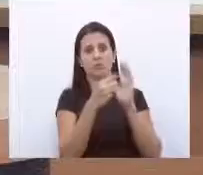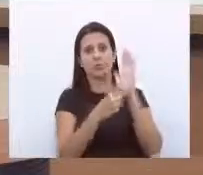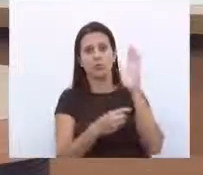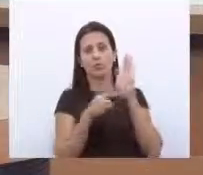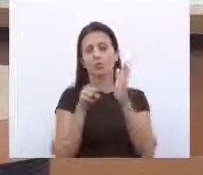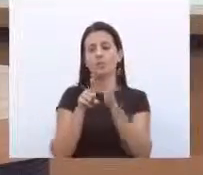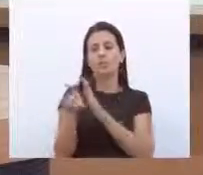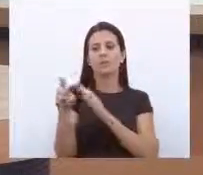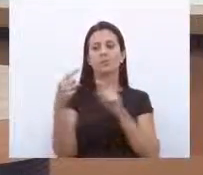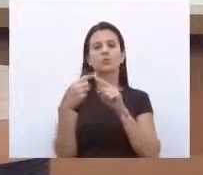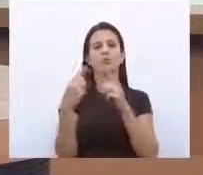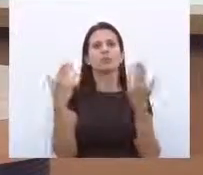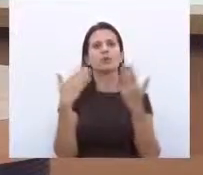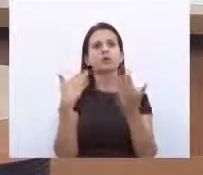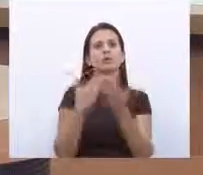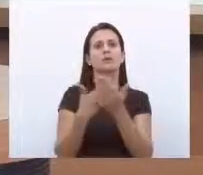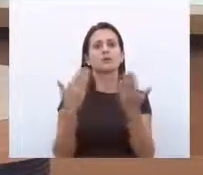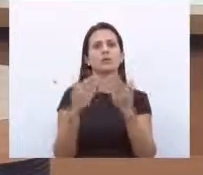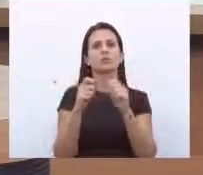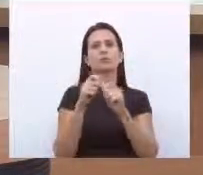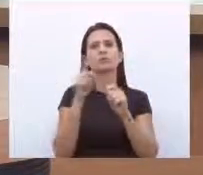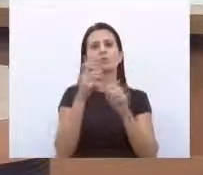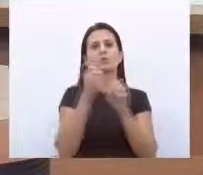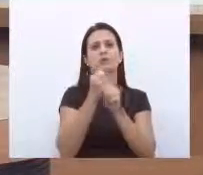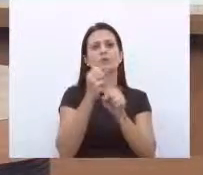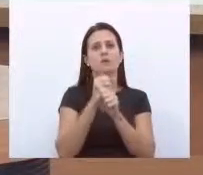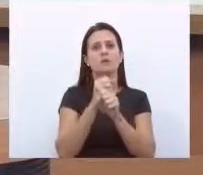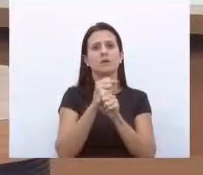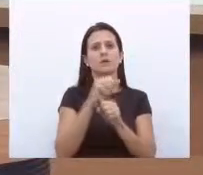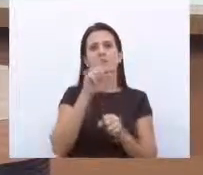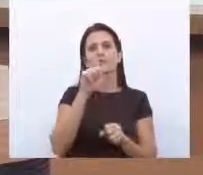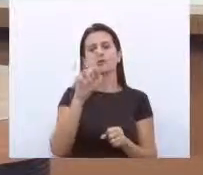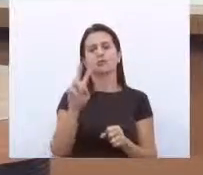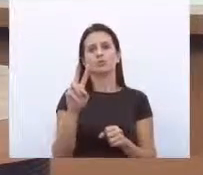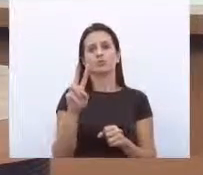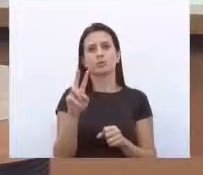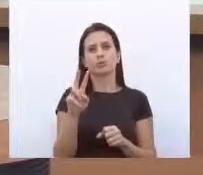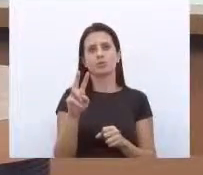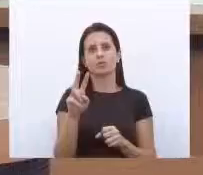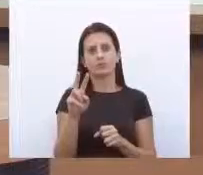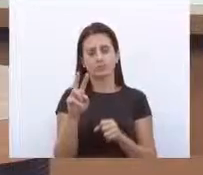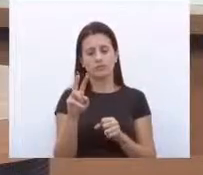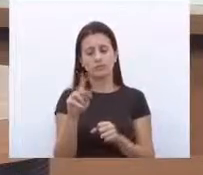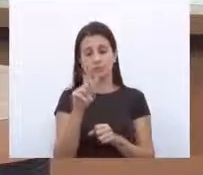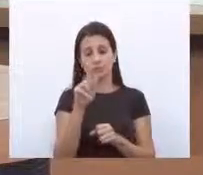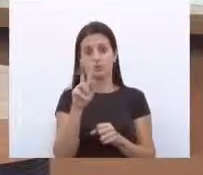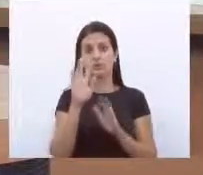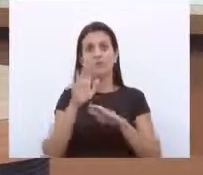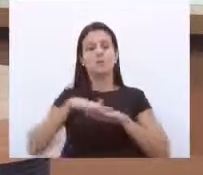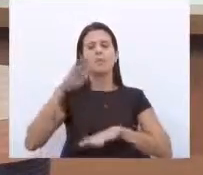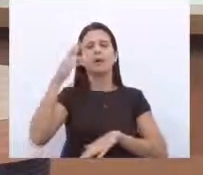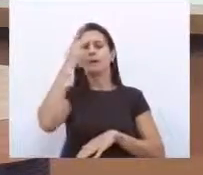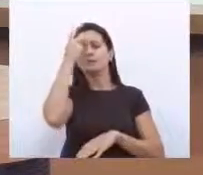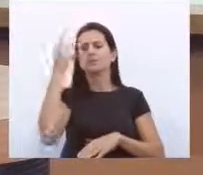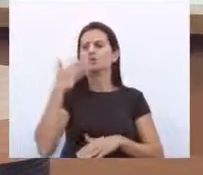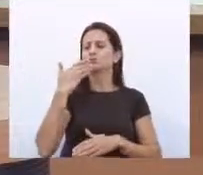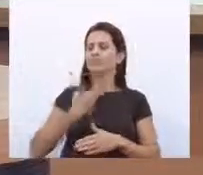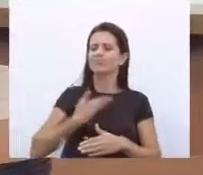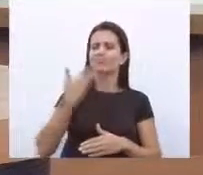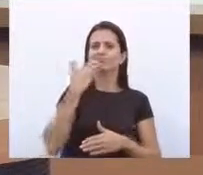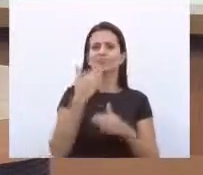senhor, porque até hoje não veio o cálculo autorial ainda da Fundação Getúlio Vargas, que foi o mais pedido por todas as associações,